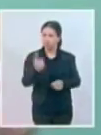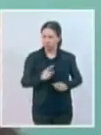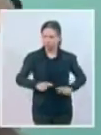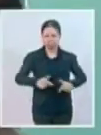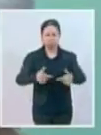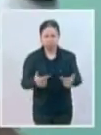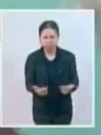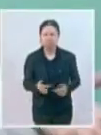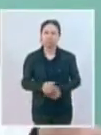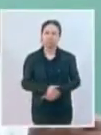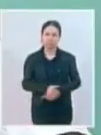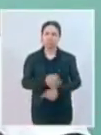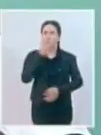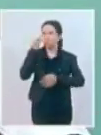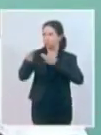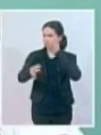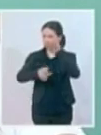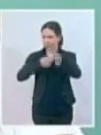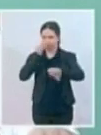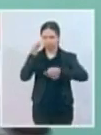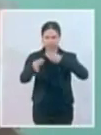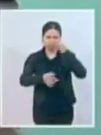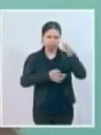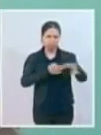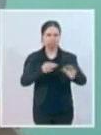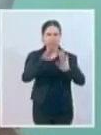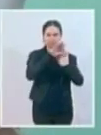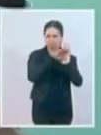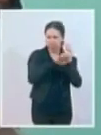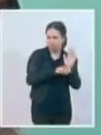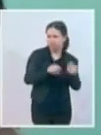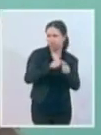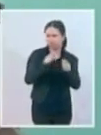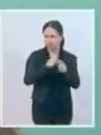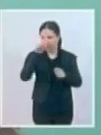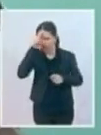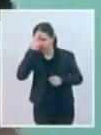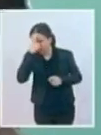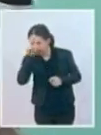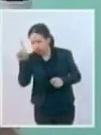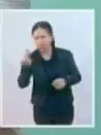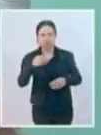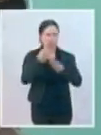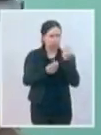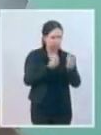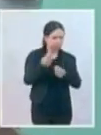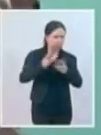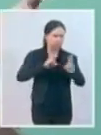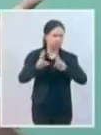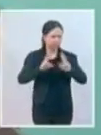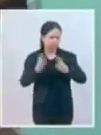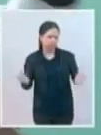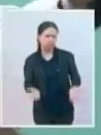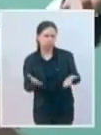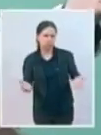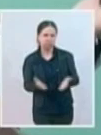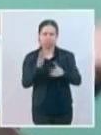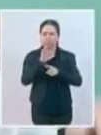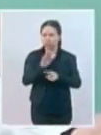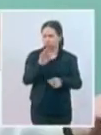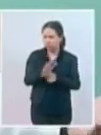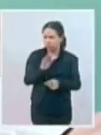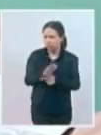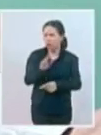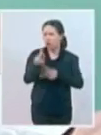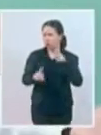ativamente, sugerindo, né, medidas, dando ali ideias para nós de como nós podemos favorecer o público que já